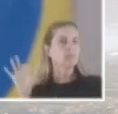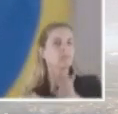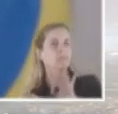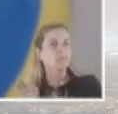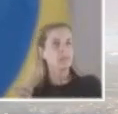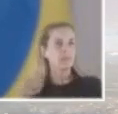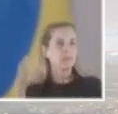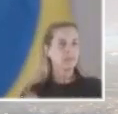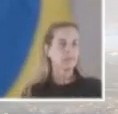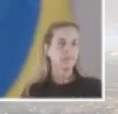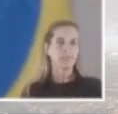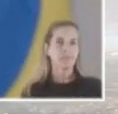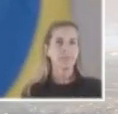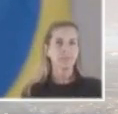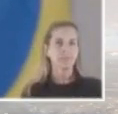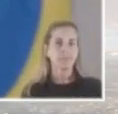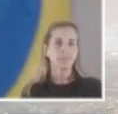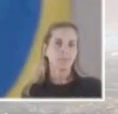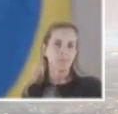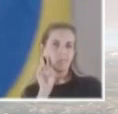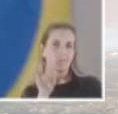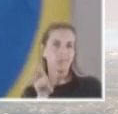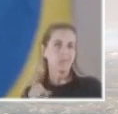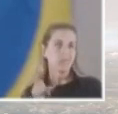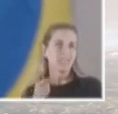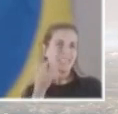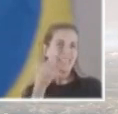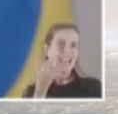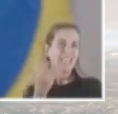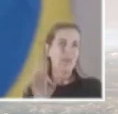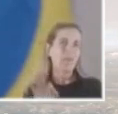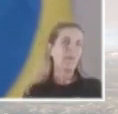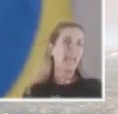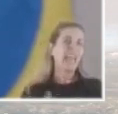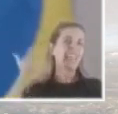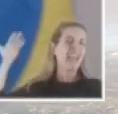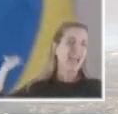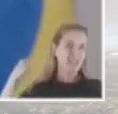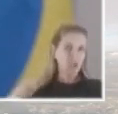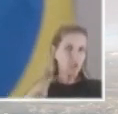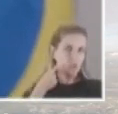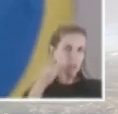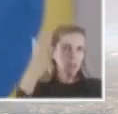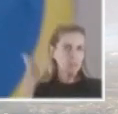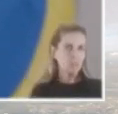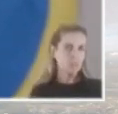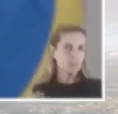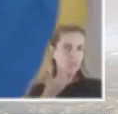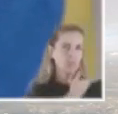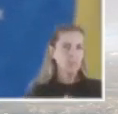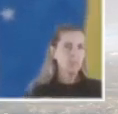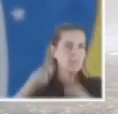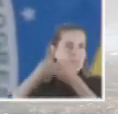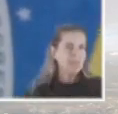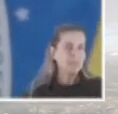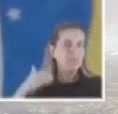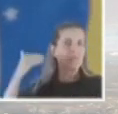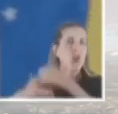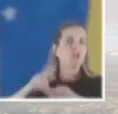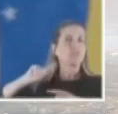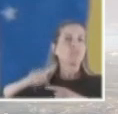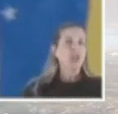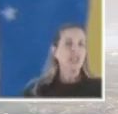forma o Brasil pode colaborar nesse, sentido, de tentar ajudar a fortalecer o país vizinho, sem